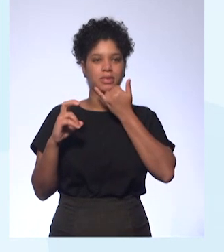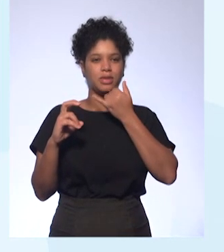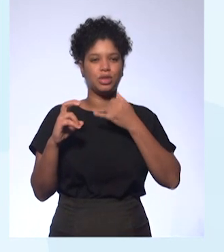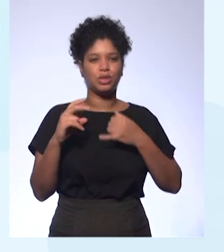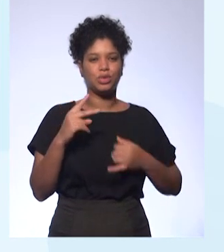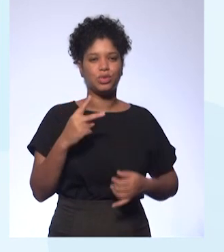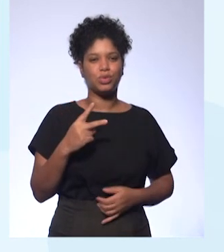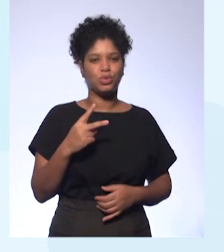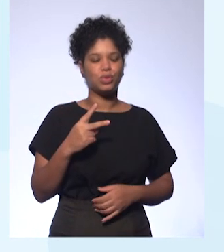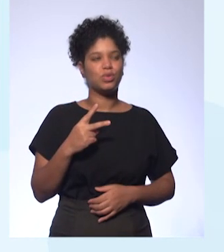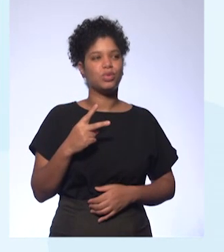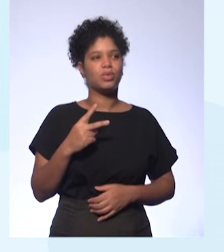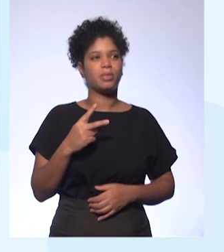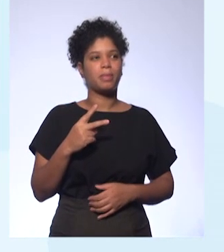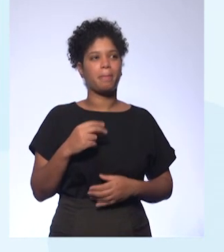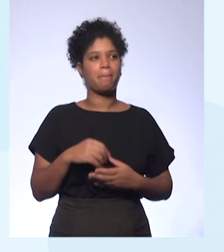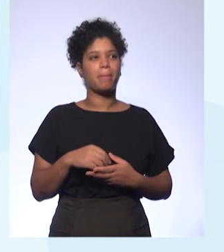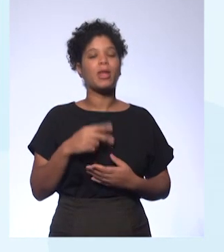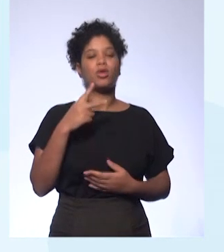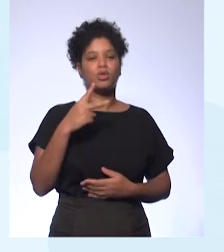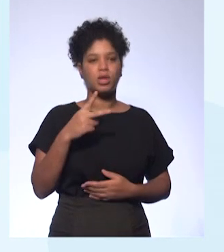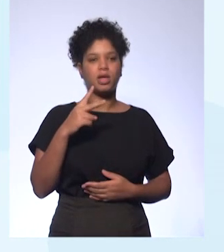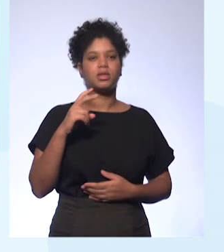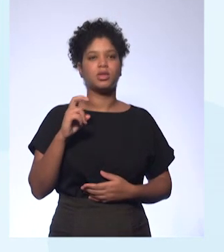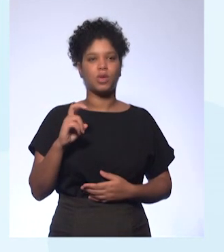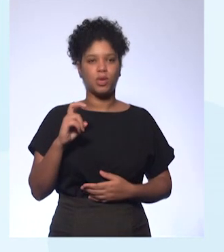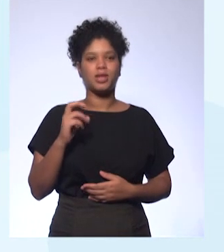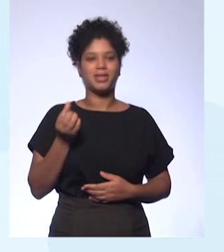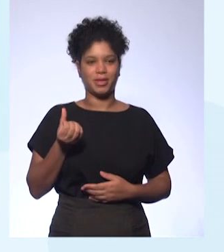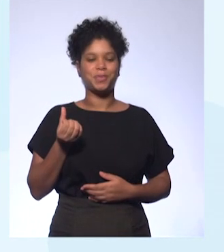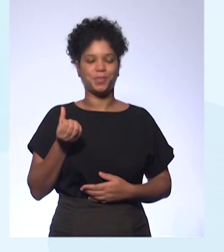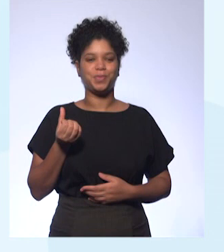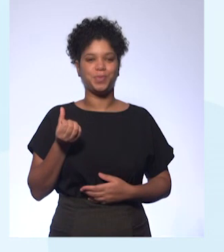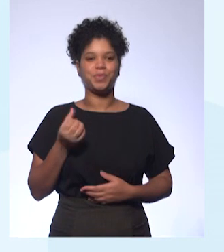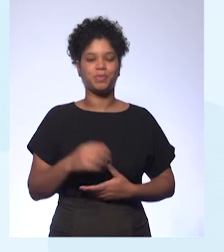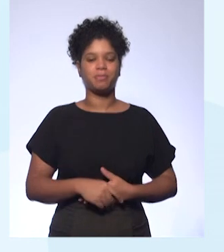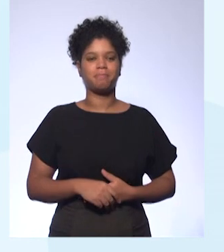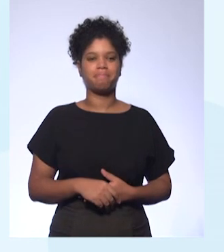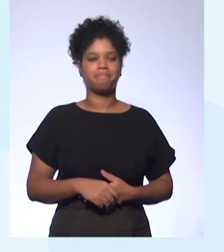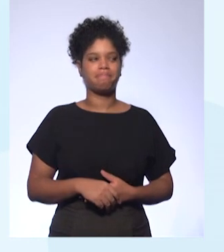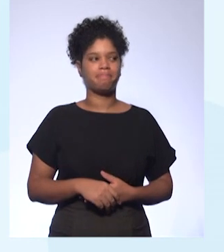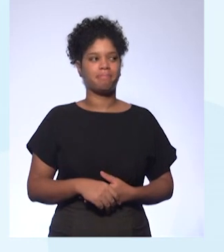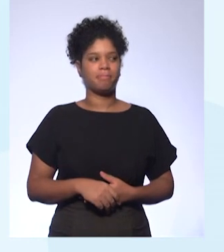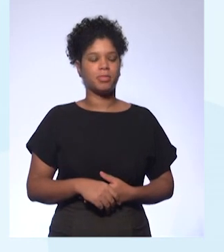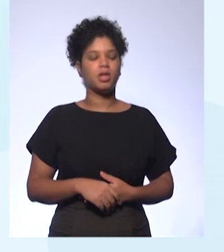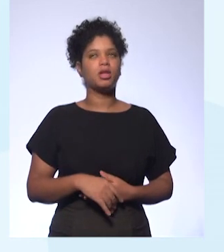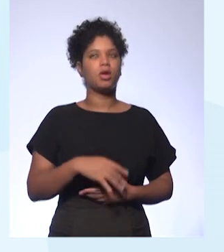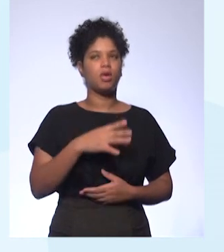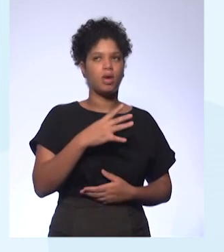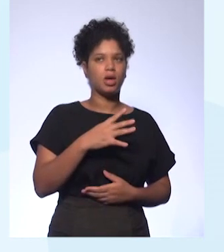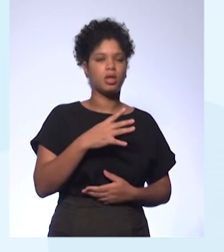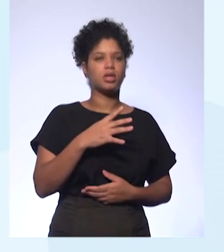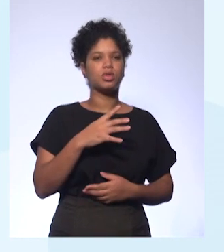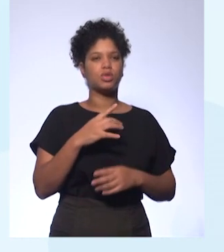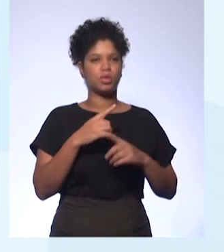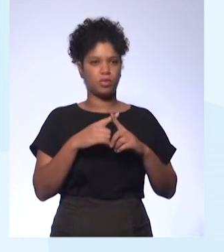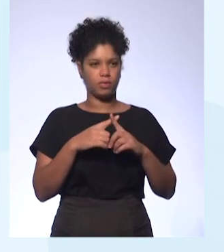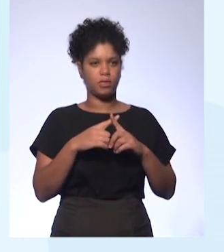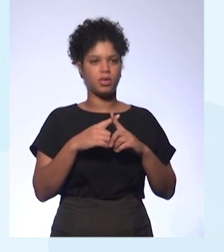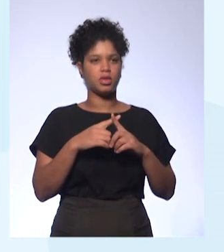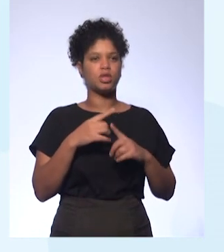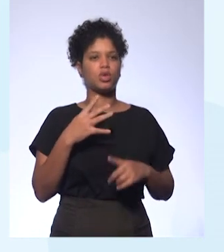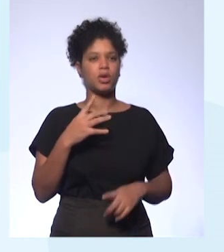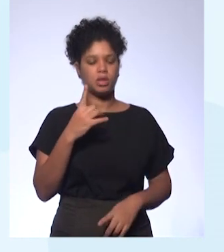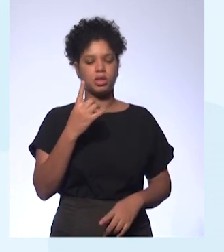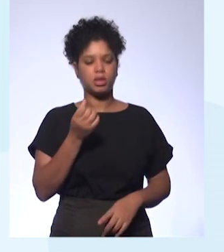E 56, certo? 4 vezes 4, 16. 4 vezes 60,